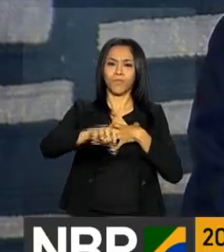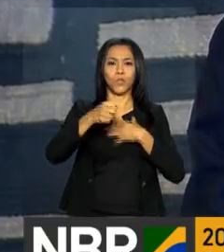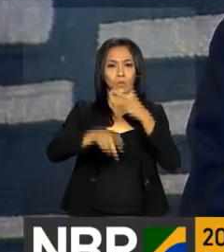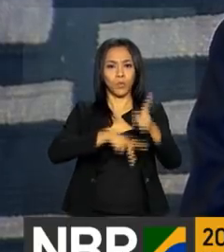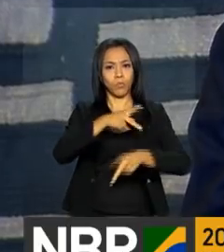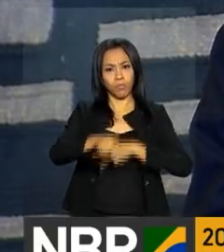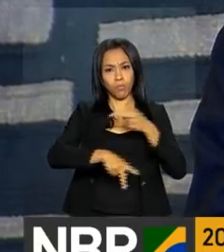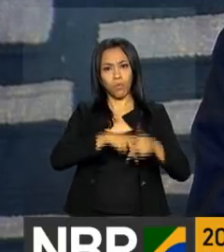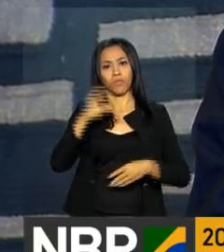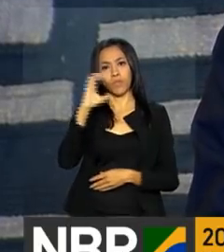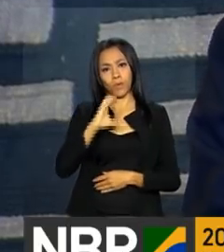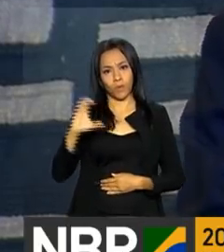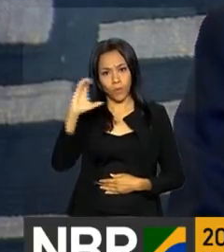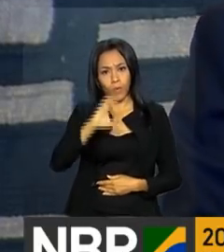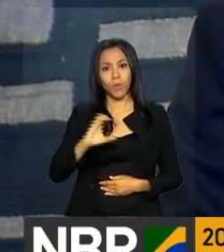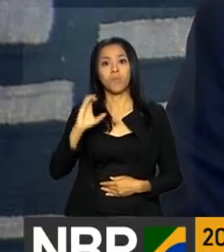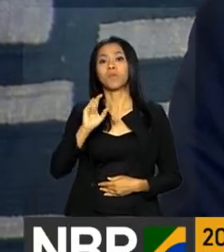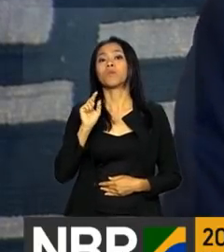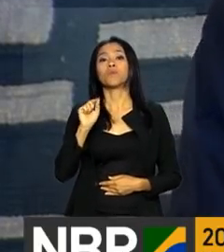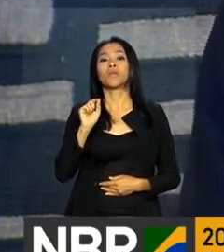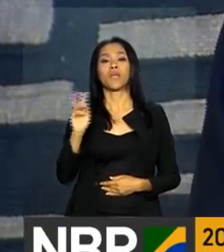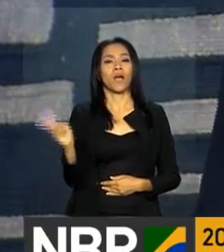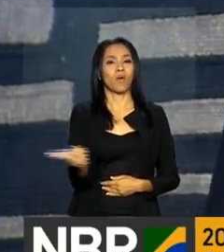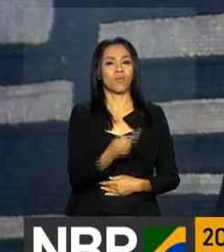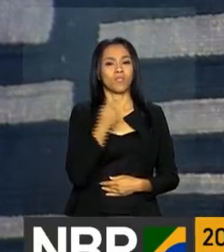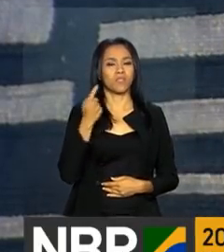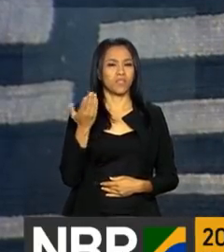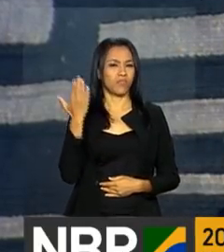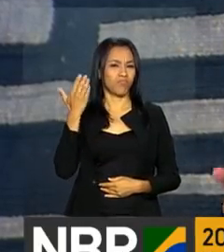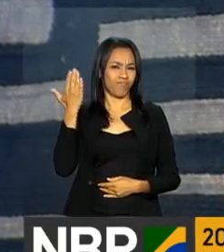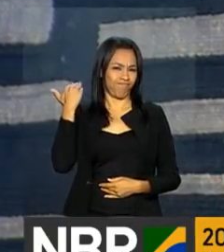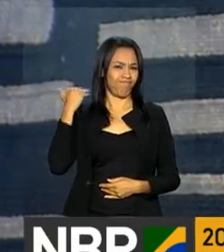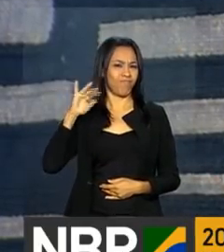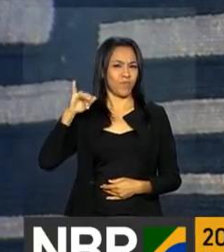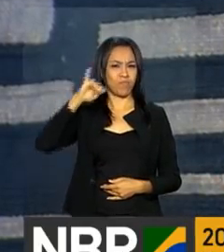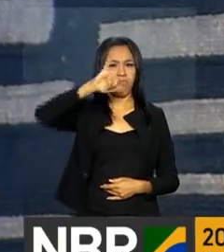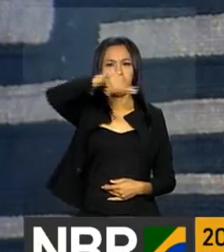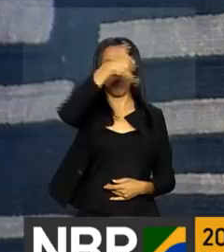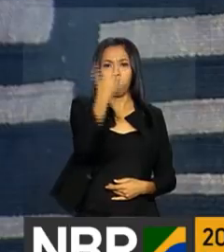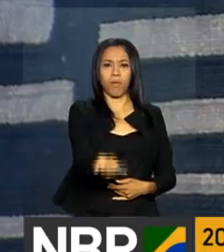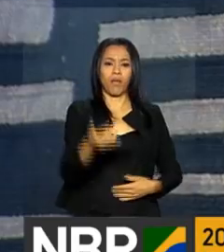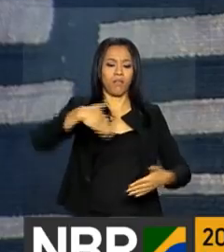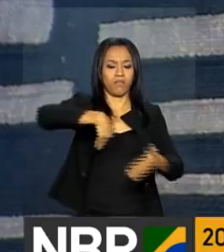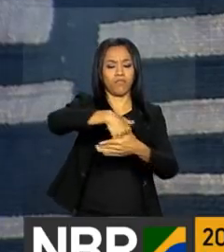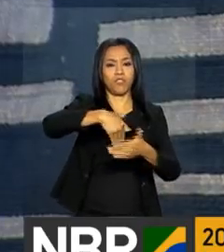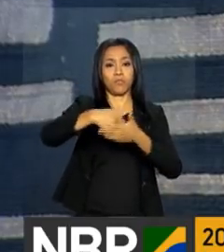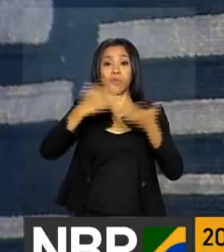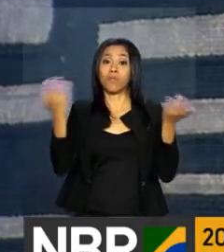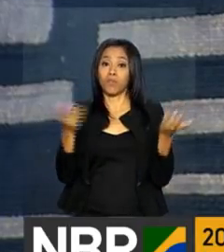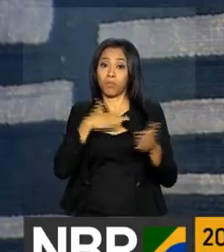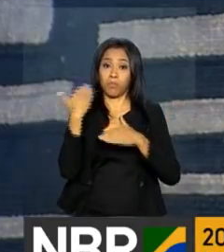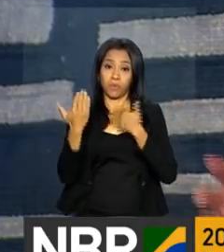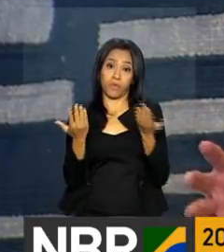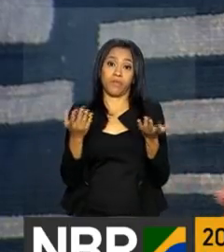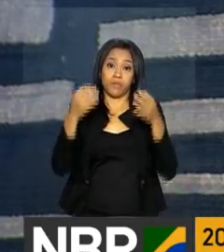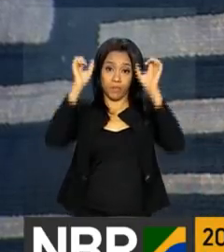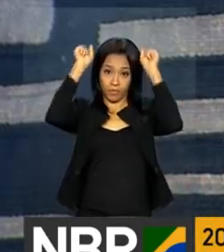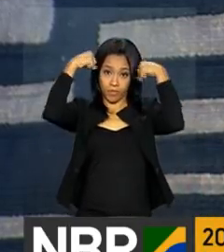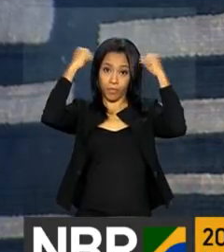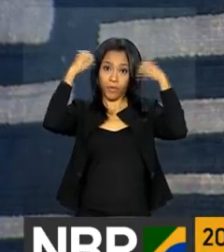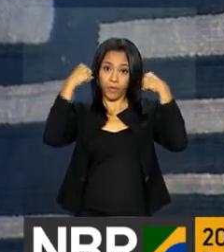povo colombiano por ocasião daquele trágico acidente aéreo que vitimou os jogadores do Chapecoense. De modo